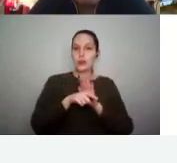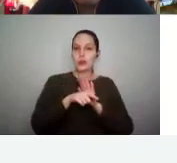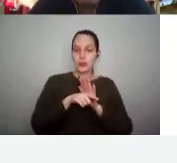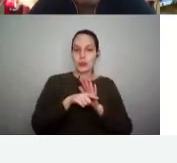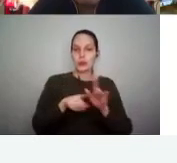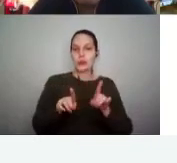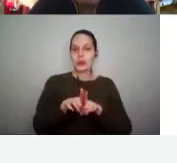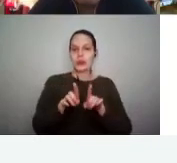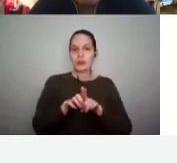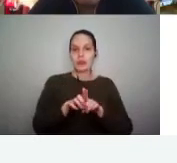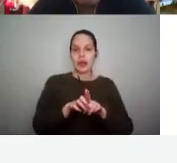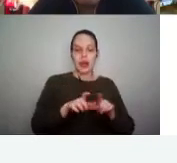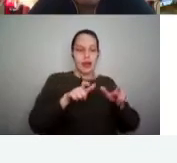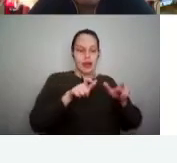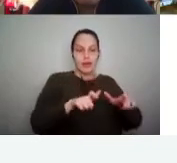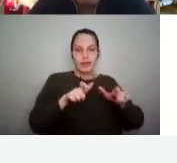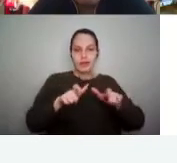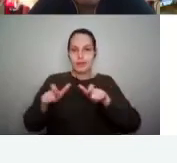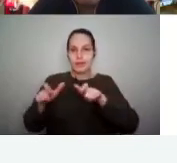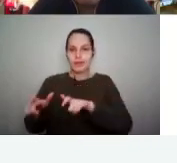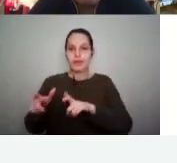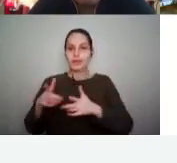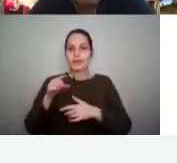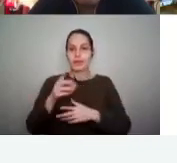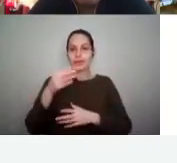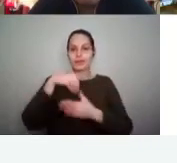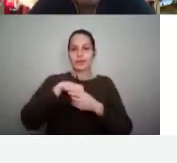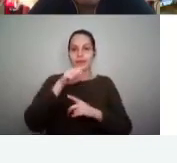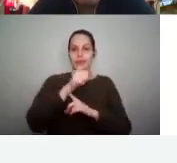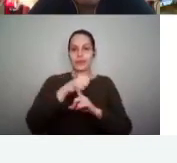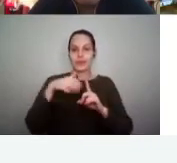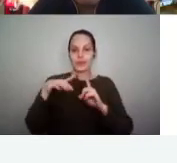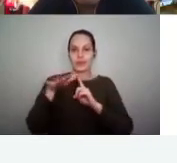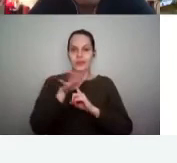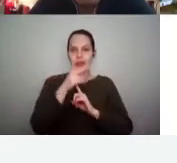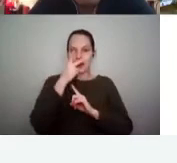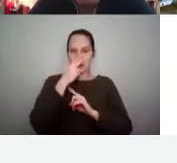organização da sociedade, não mais se mantêm, né?